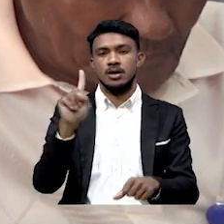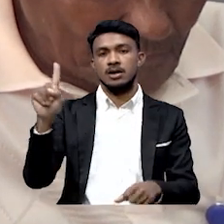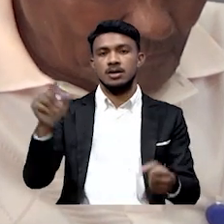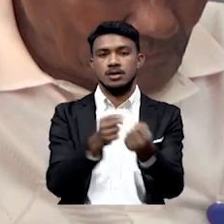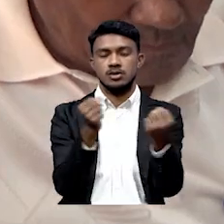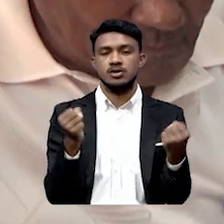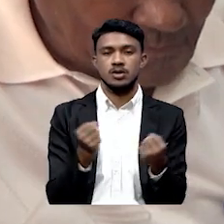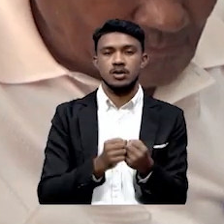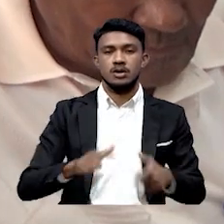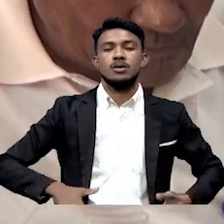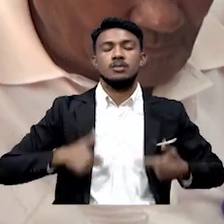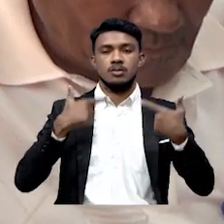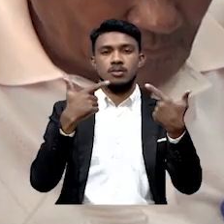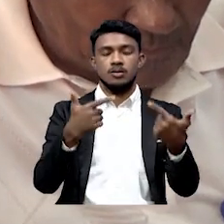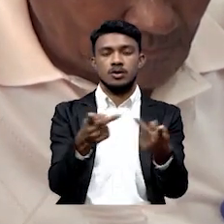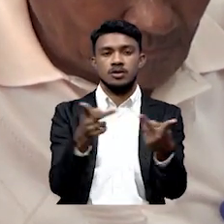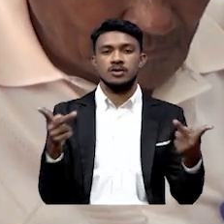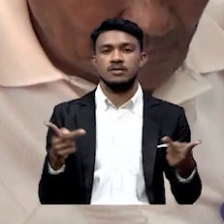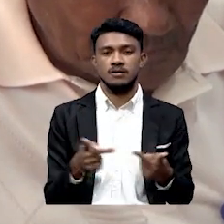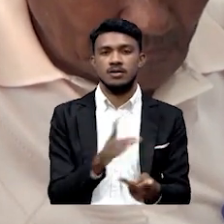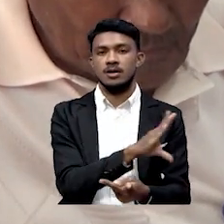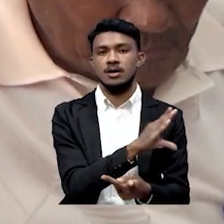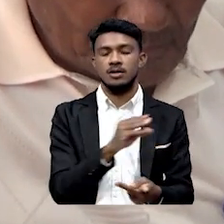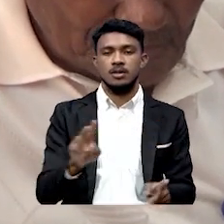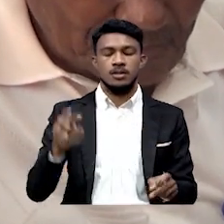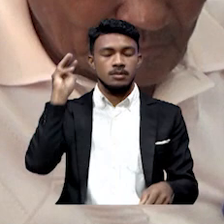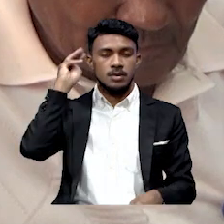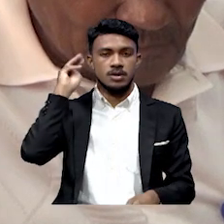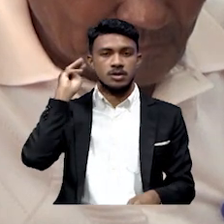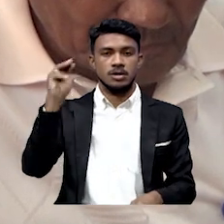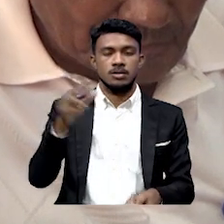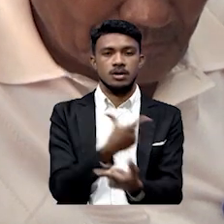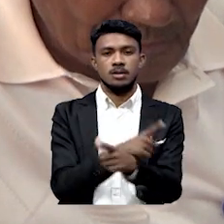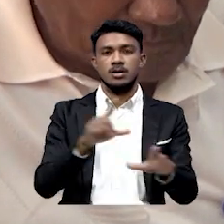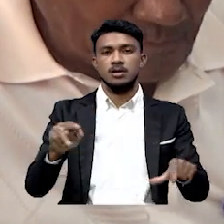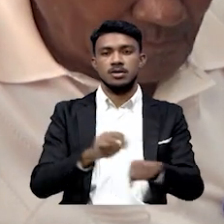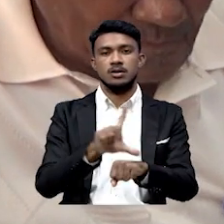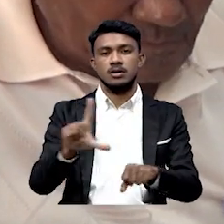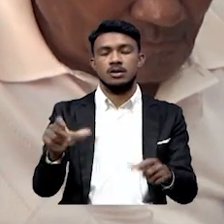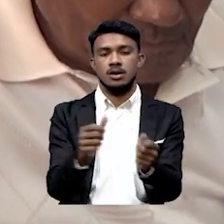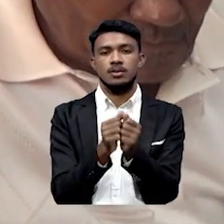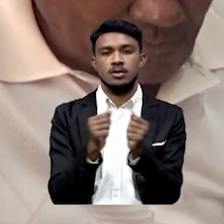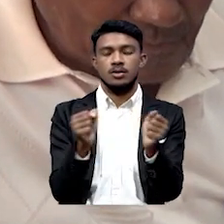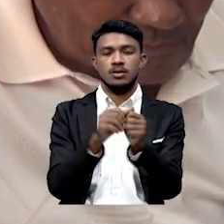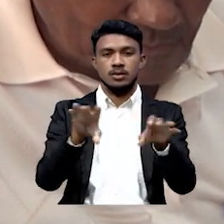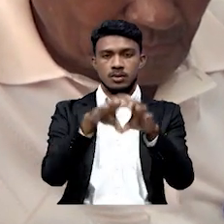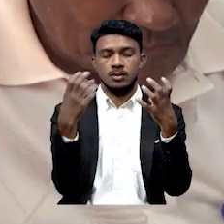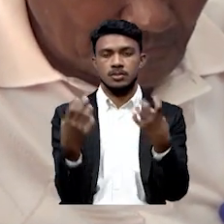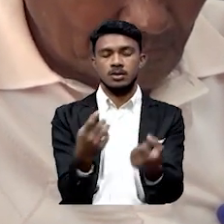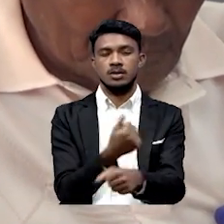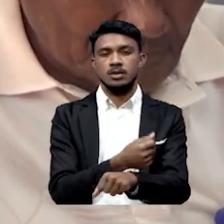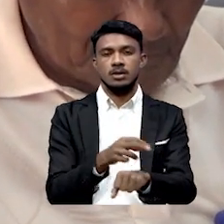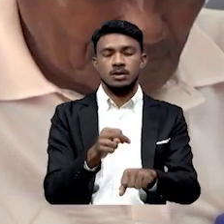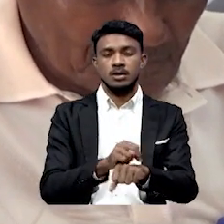Fati. Ministério ba assuntos combatentes Libertação Nacional hamutu ho conselho combatentes Libertação Nacional